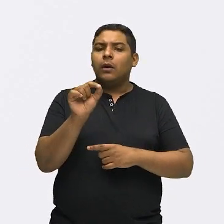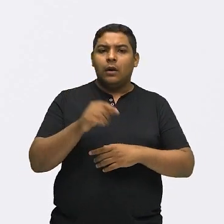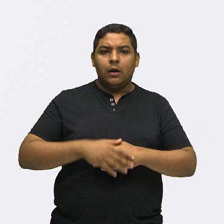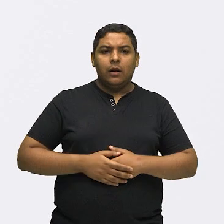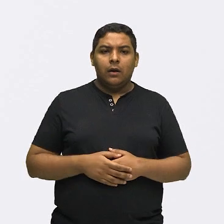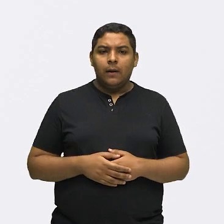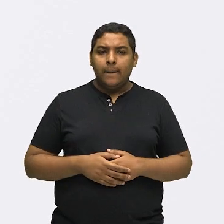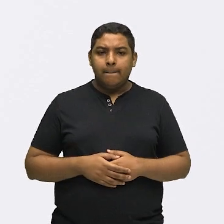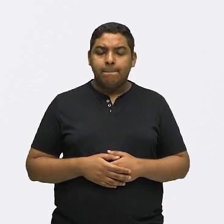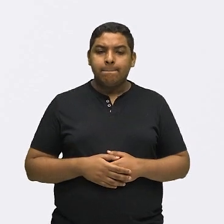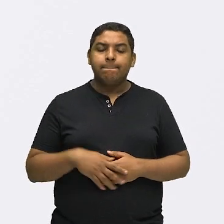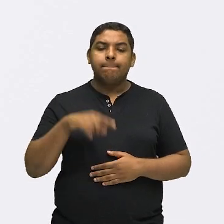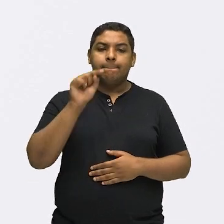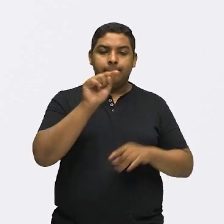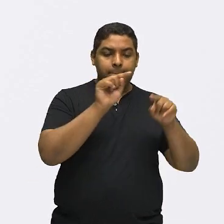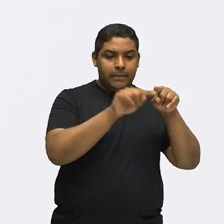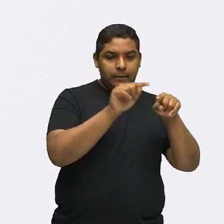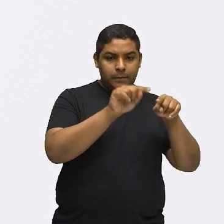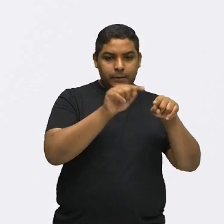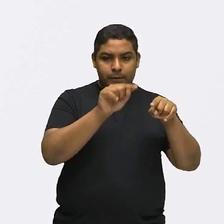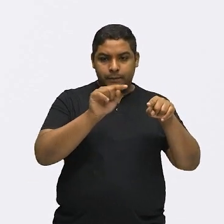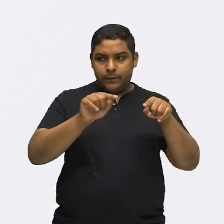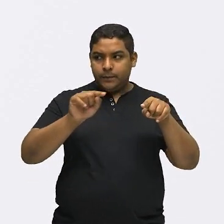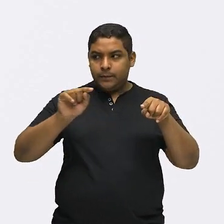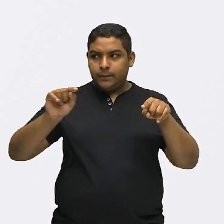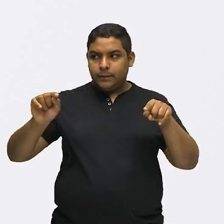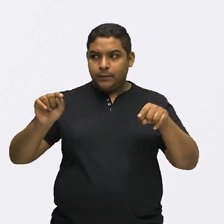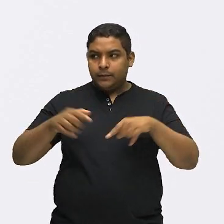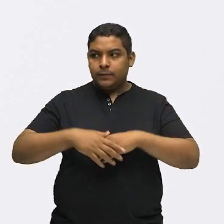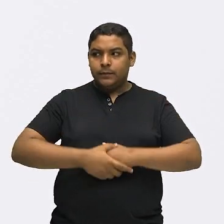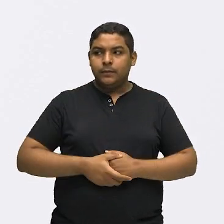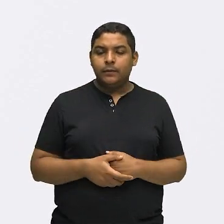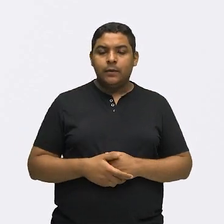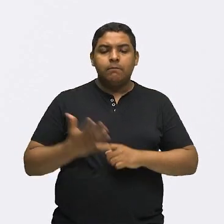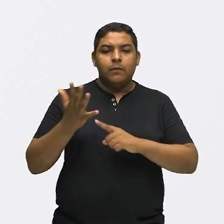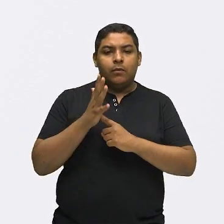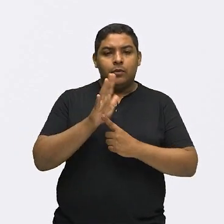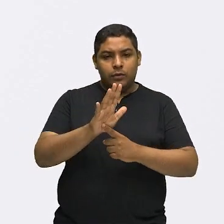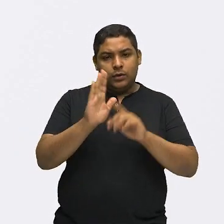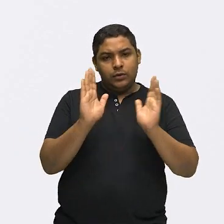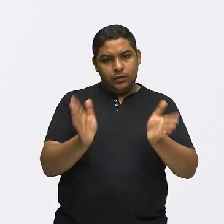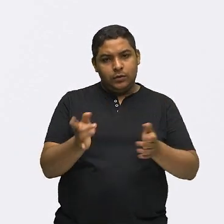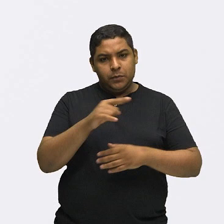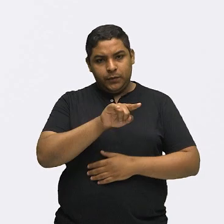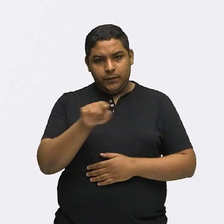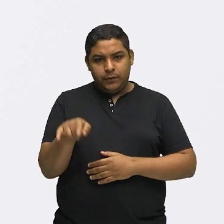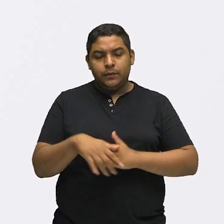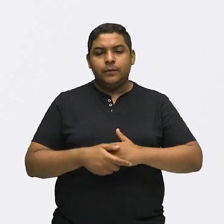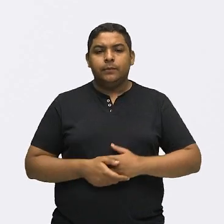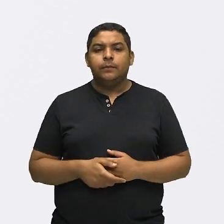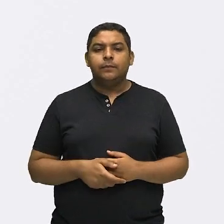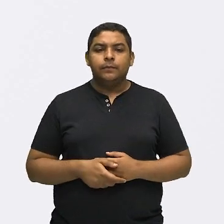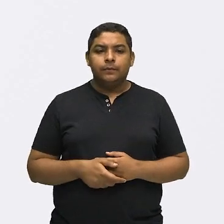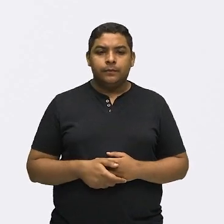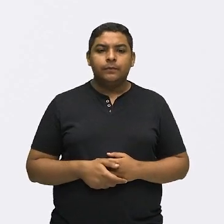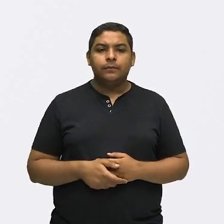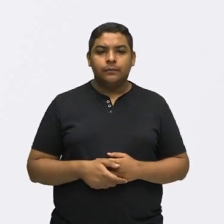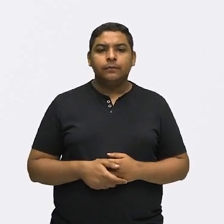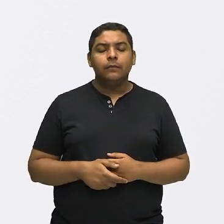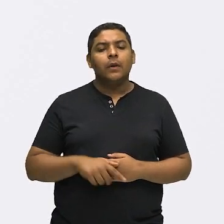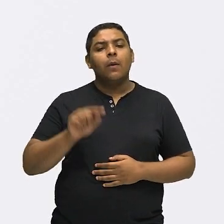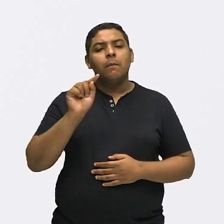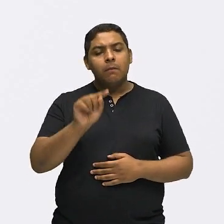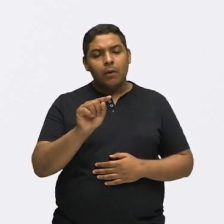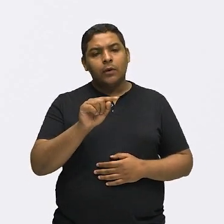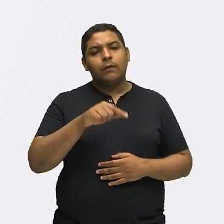é obtida através do rastro de um ponto, como eu mostrei para vocês. Então, a partir do ponto, você vai delineando ali